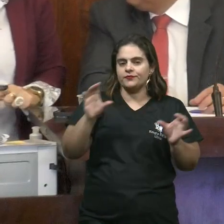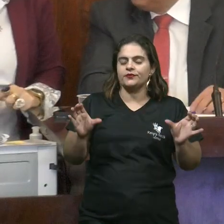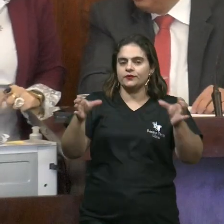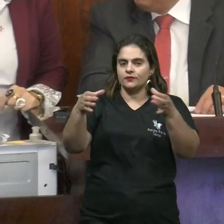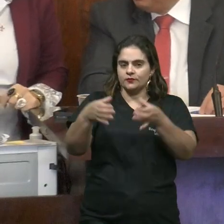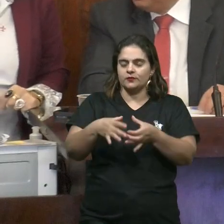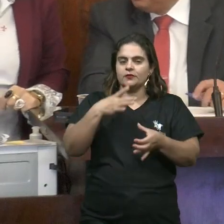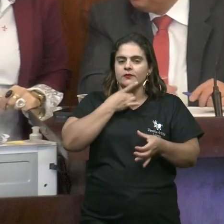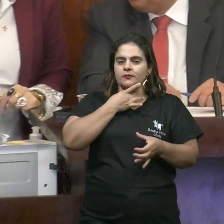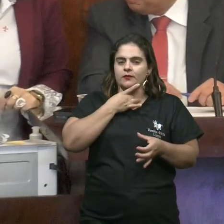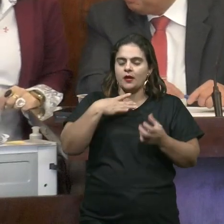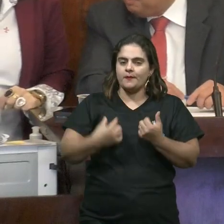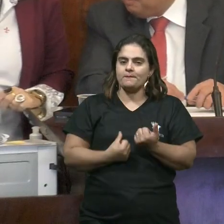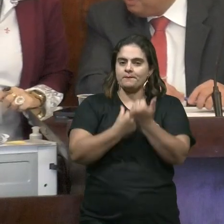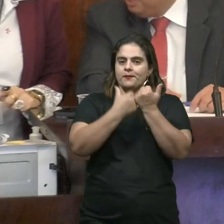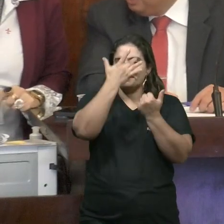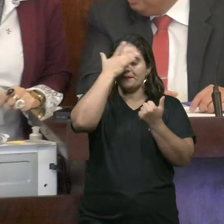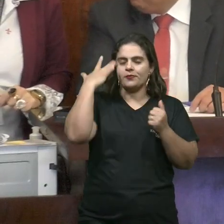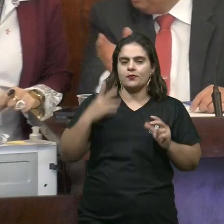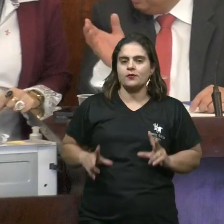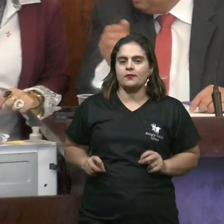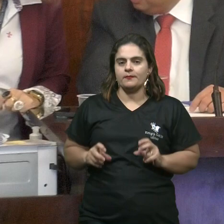marilhense de apoio ao doente com câncer,